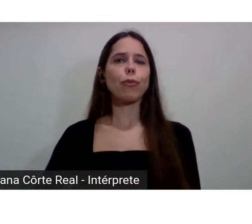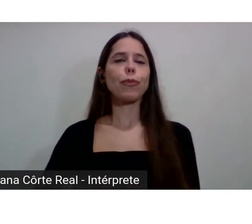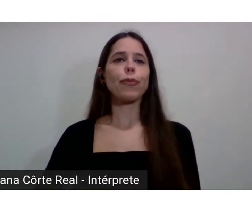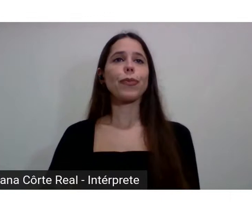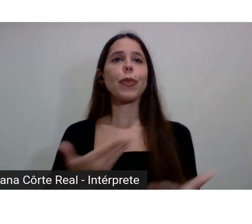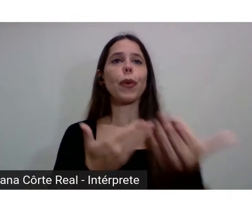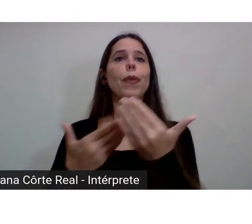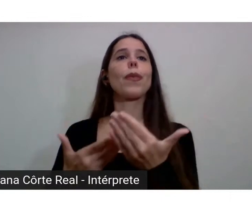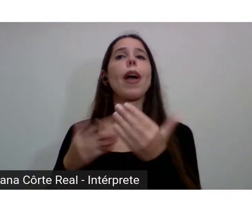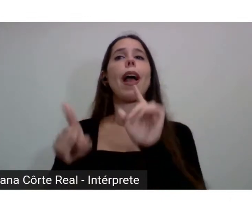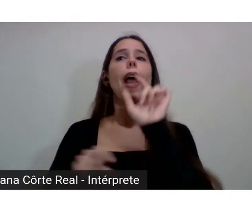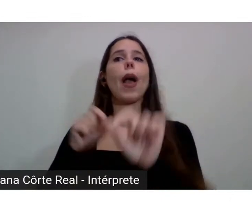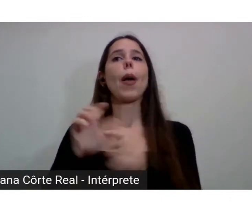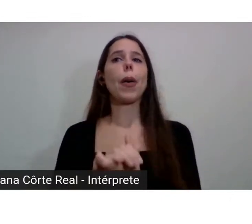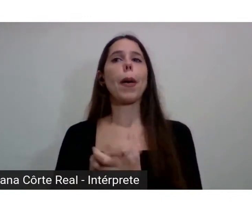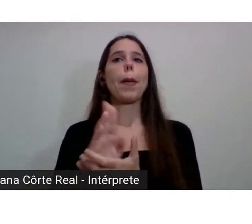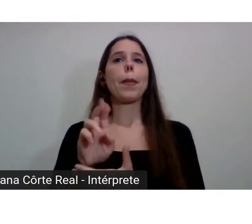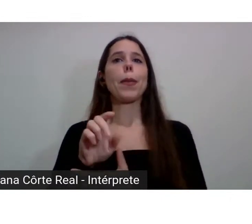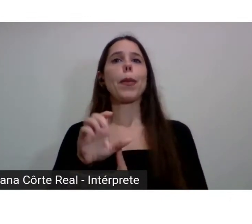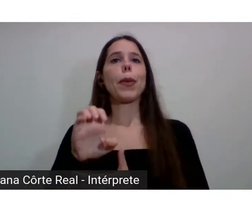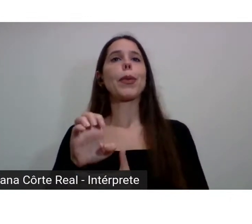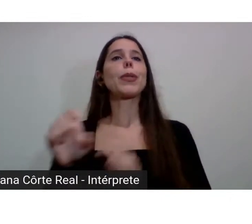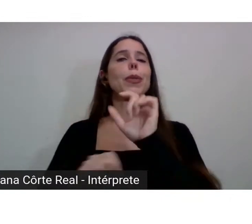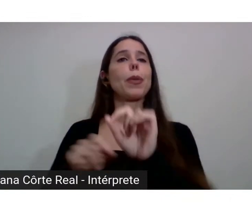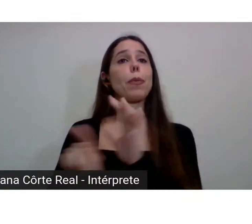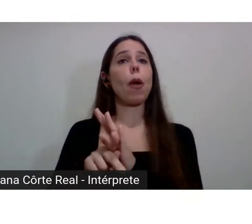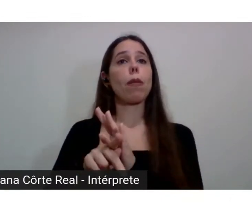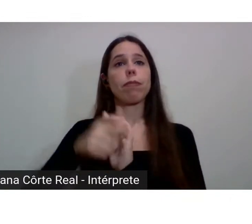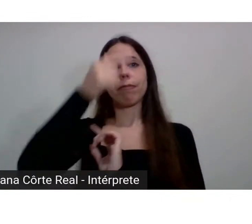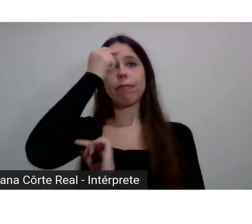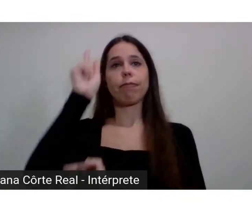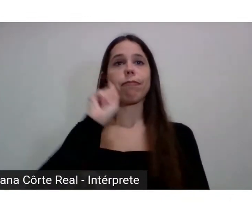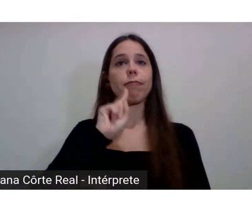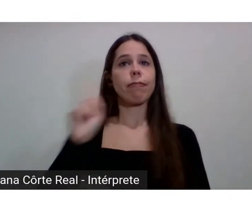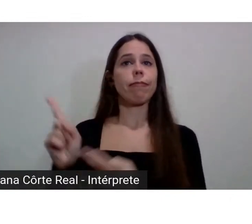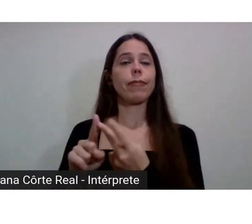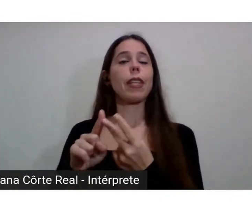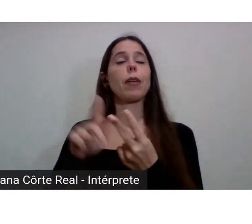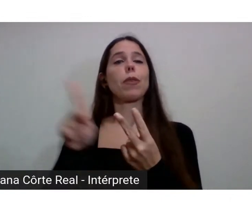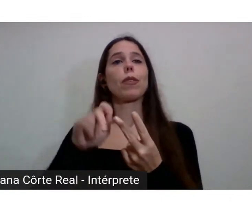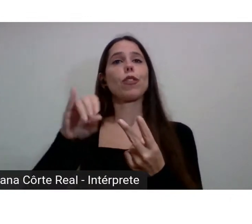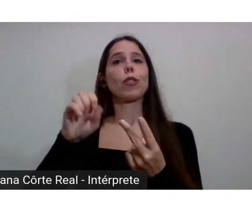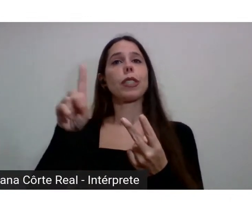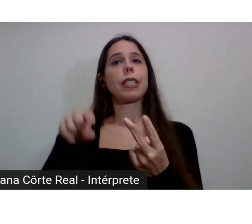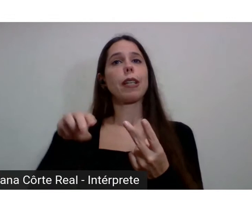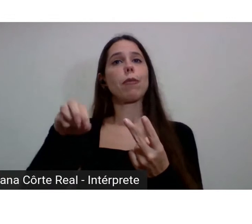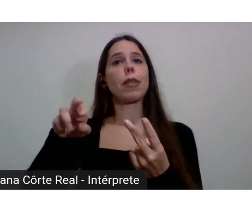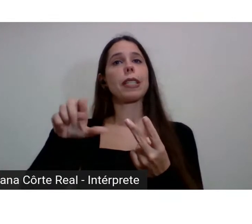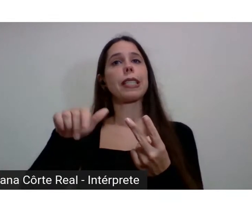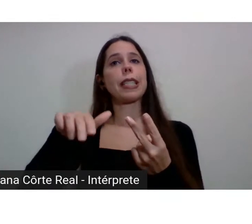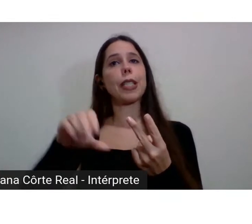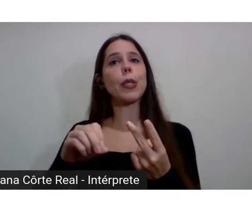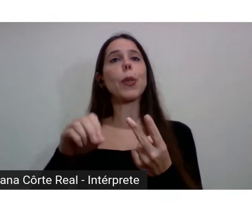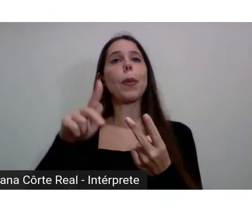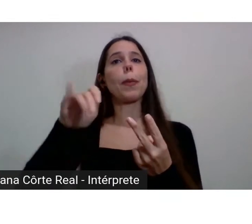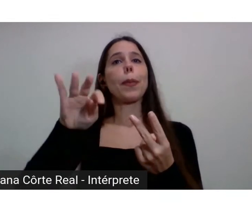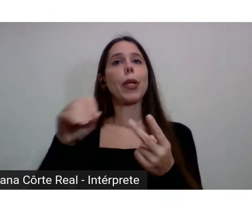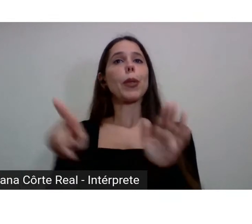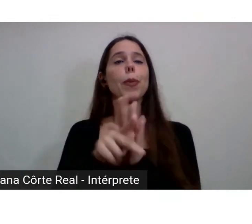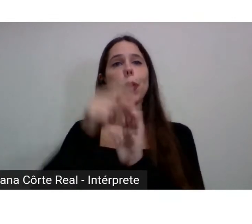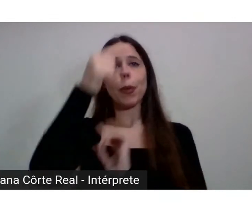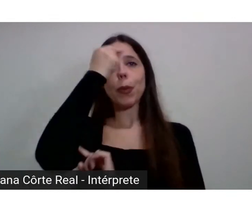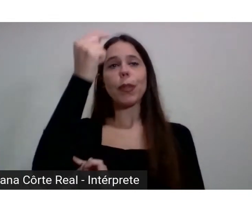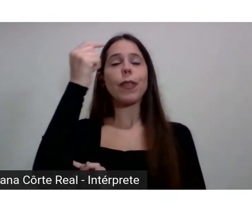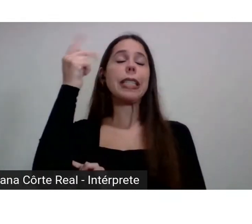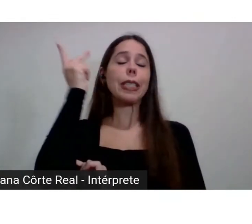da Rutgers University, Estados Unidos, e o professor José Marcelino de Rezende Pinto, da Universidade de São